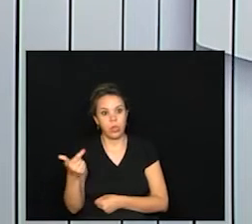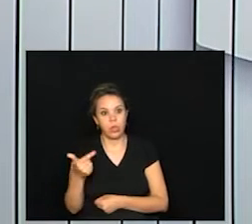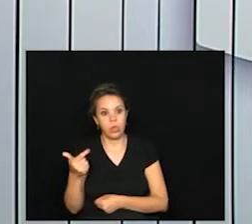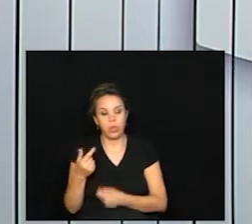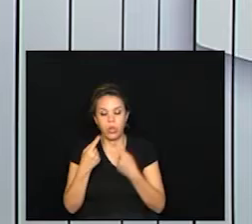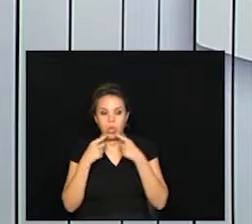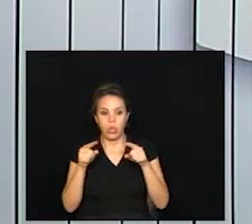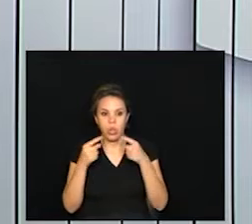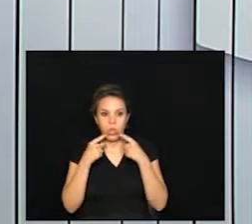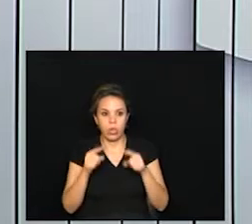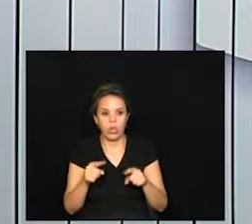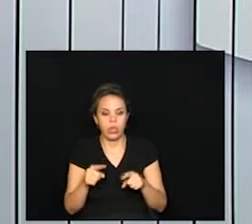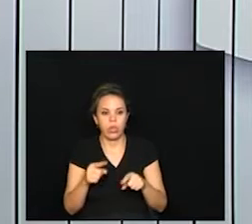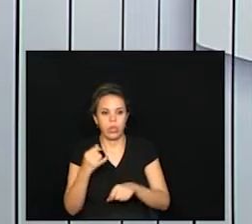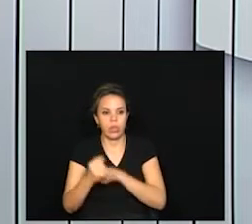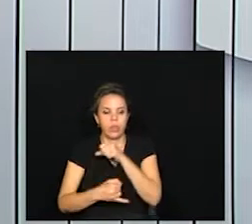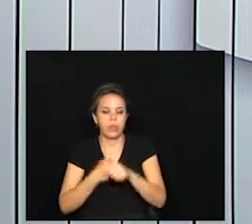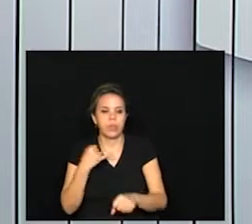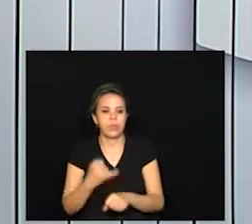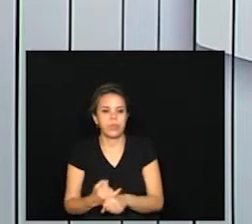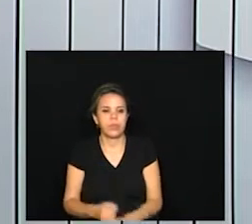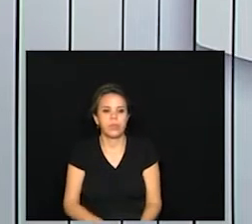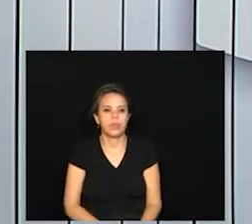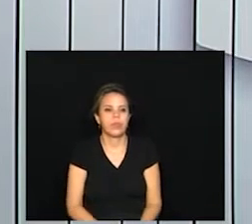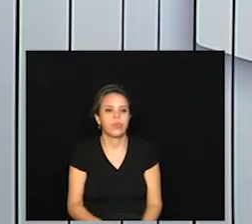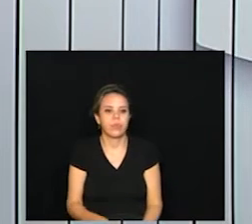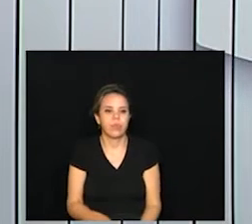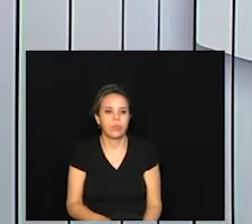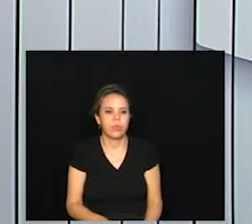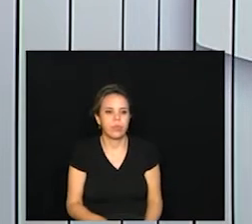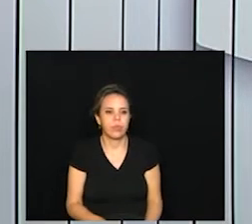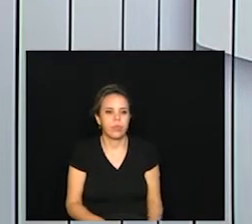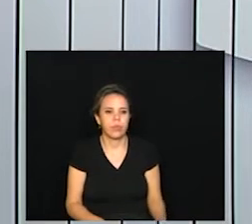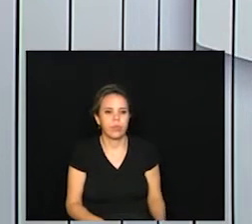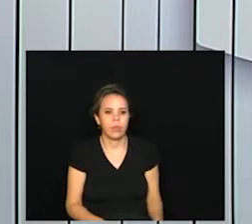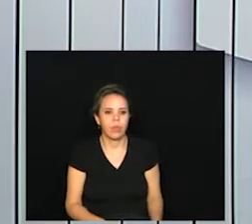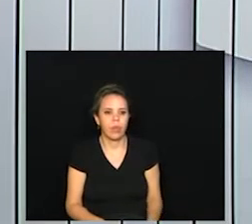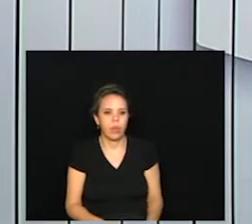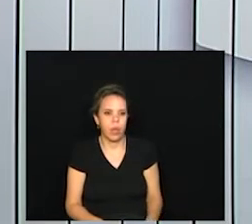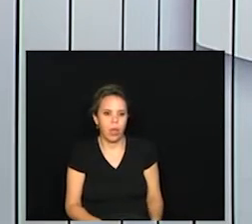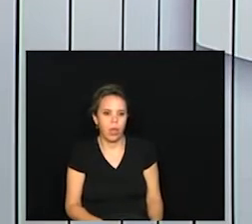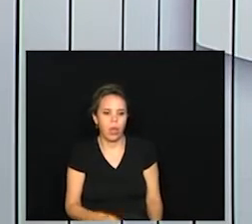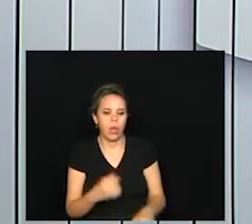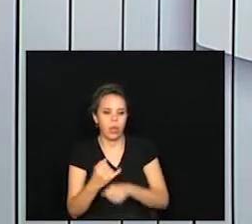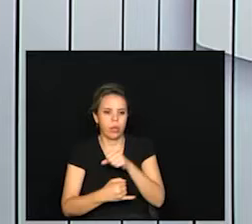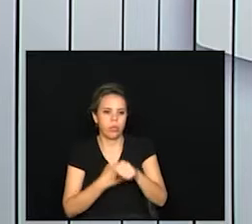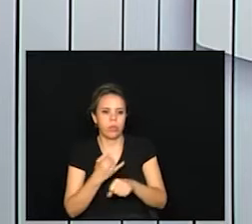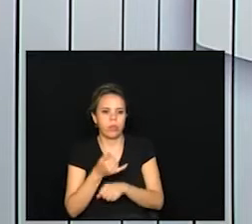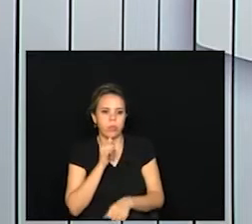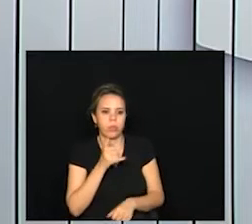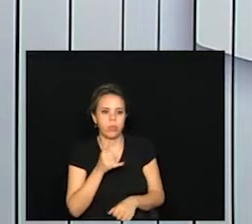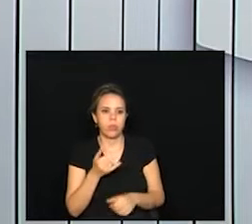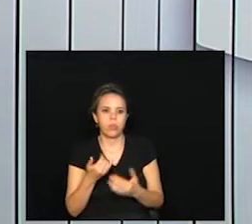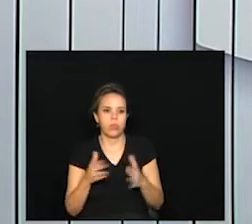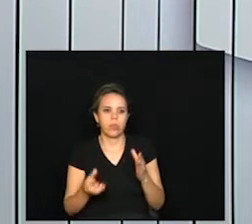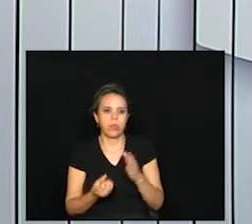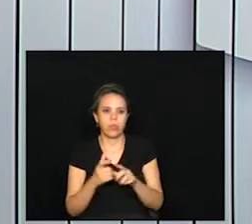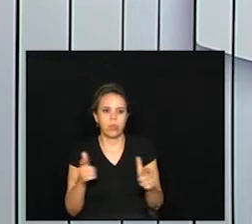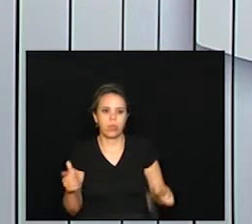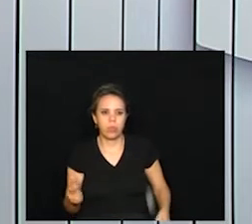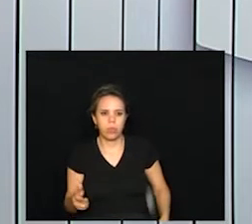8.592 reclamações virtuais. O segmento de comércio eletrônico ficou na liderança.